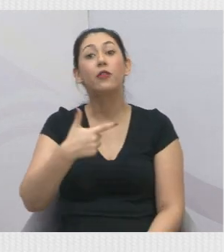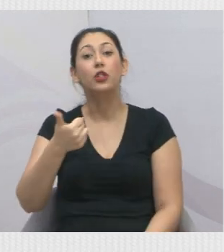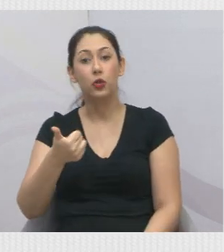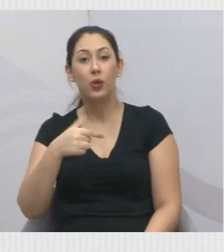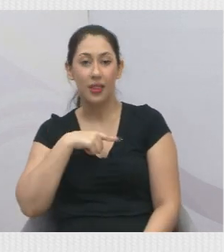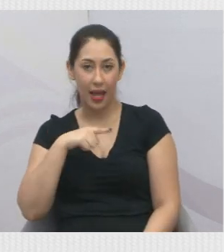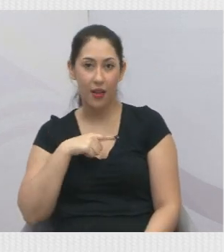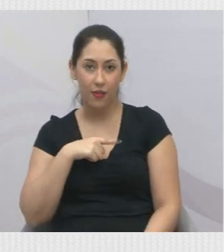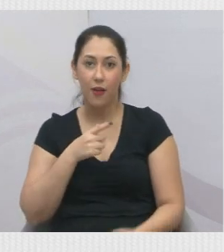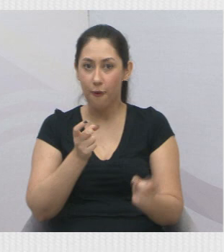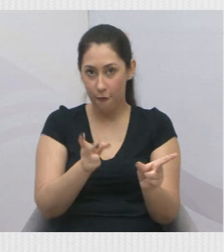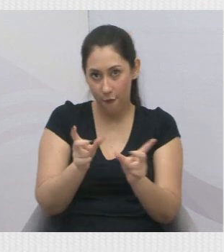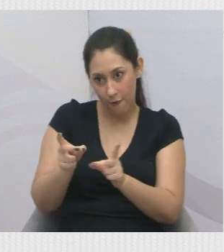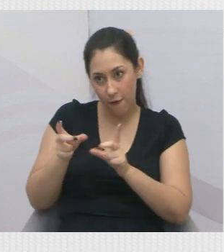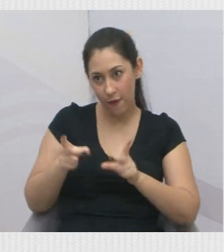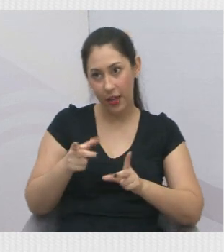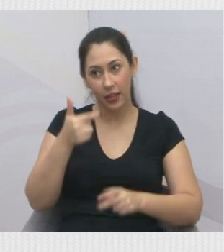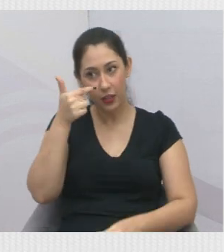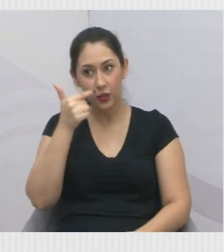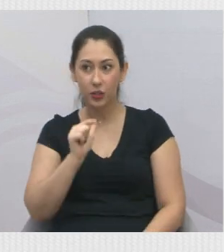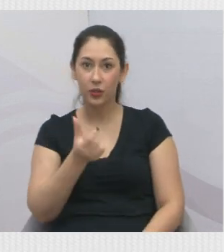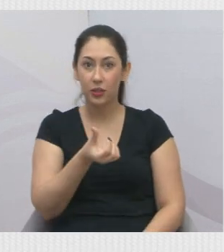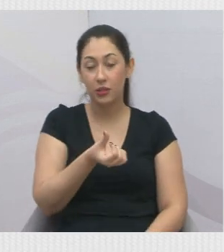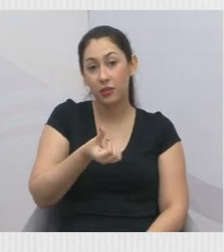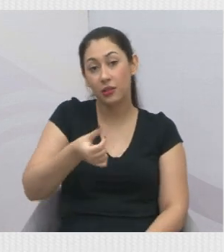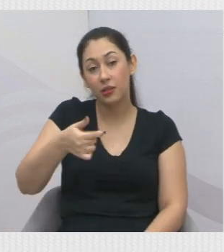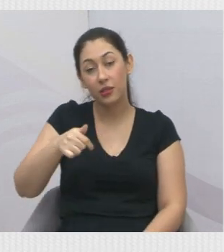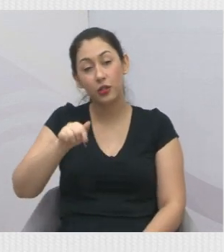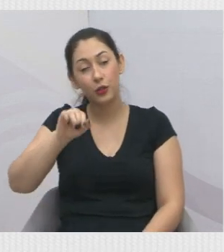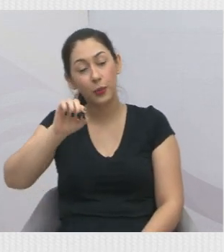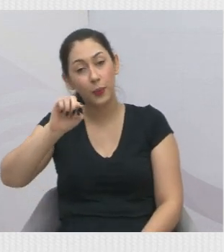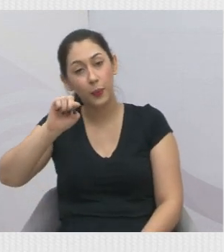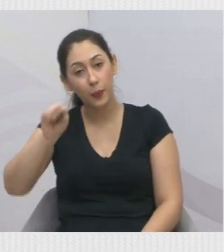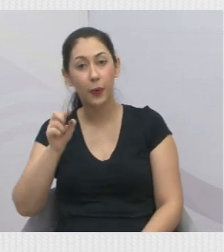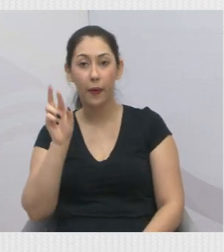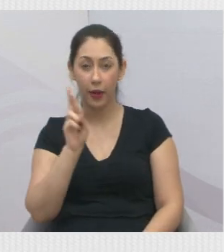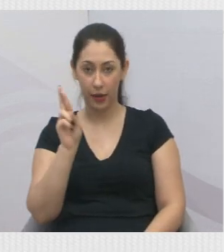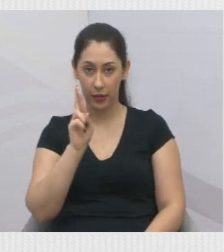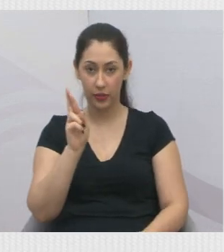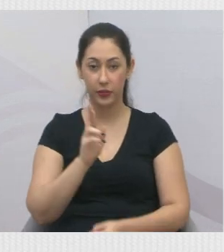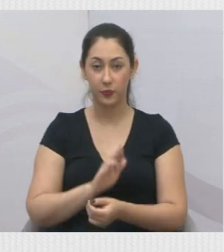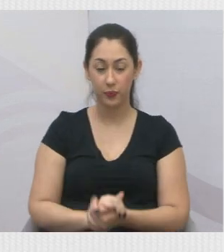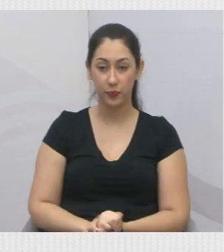arrecadou 667 mil nos cofres municipais.